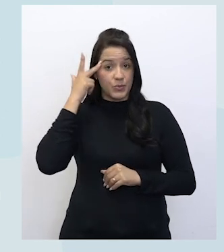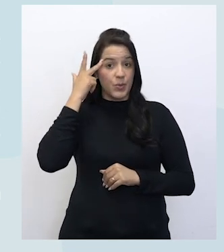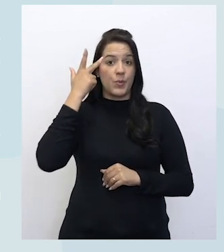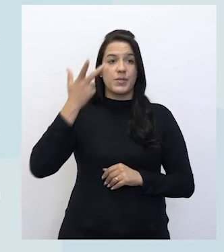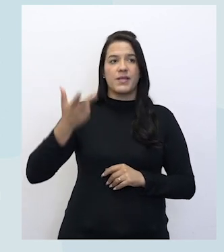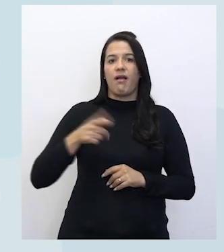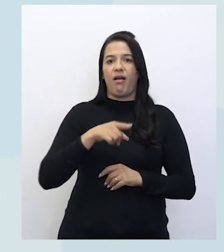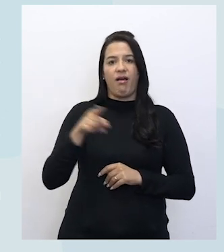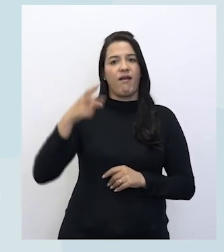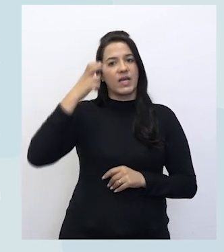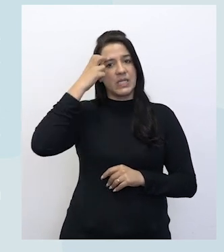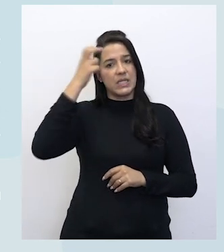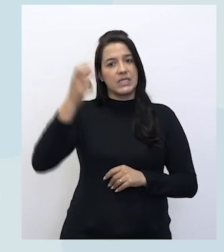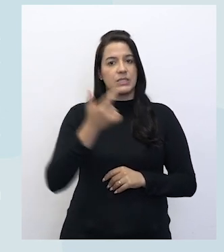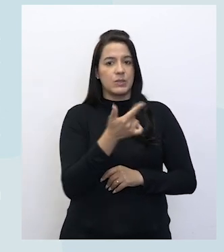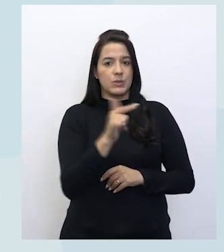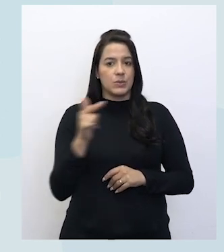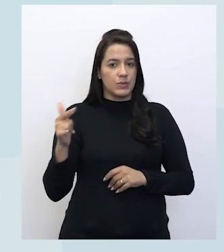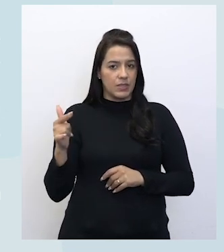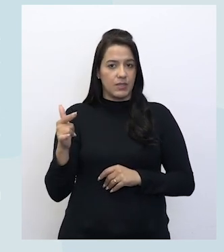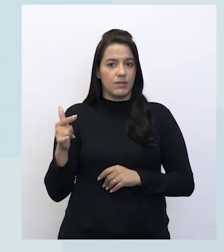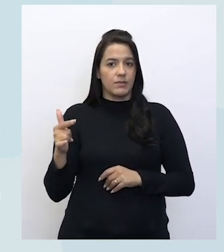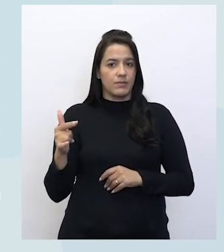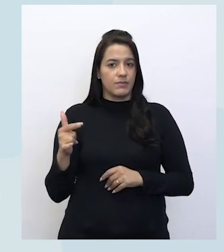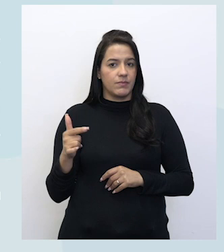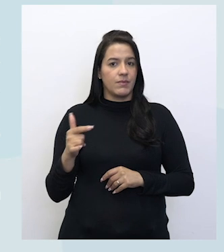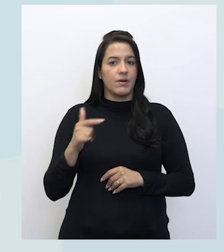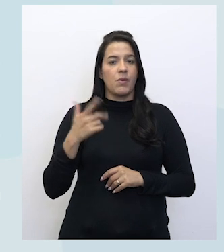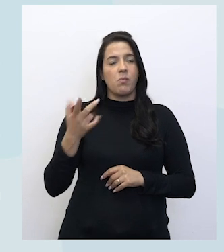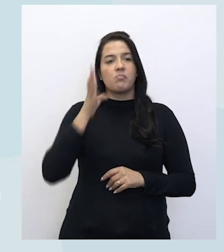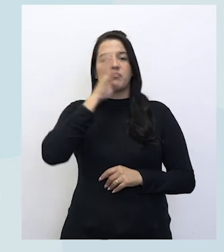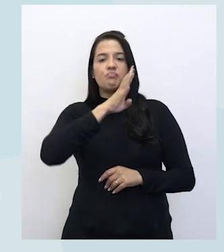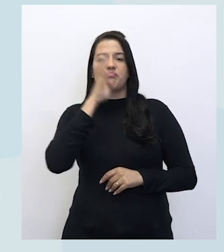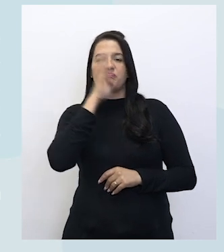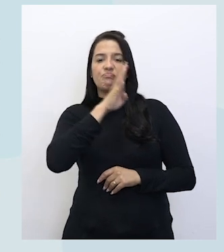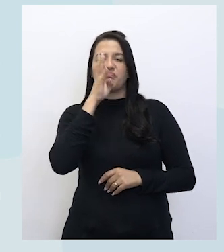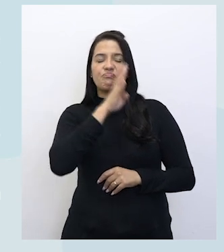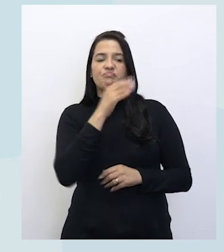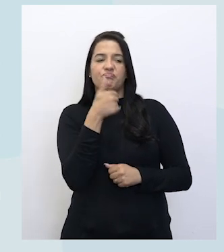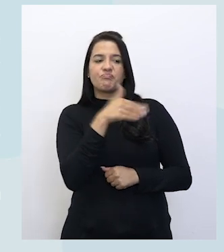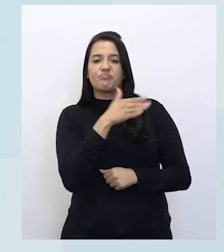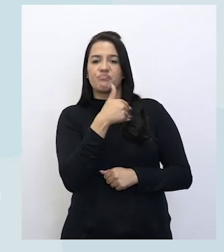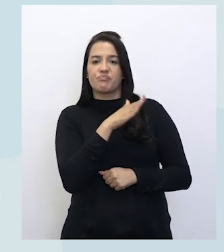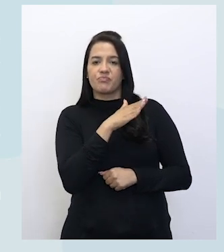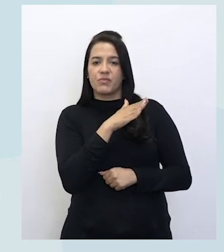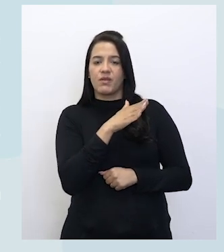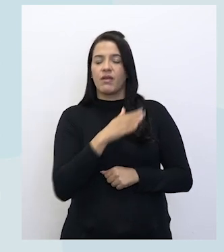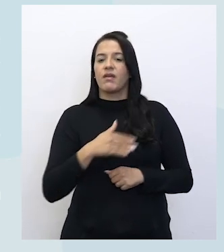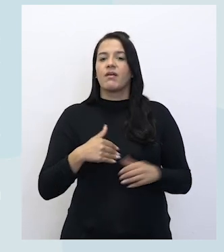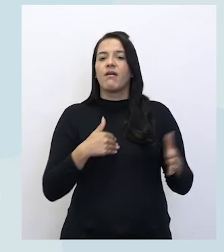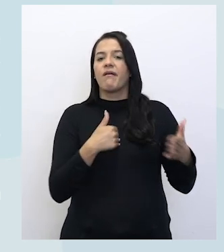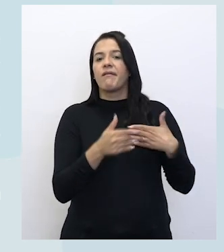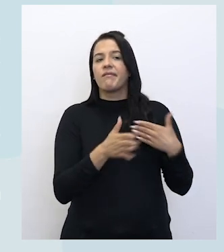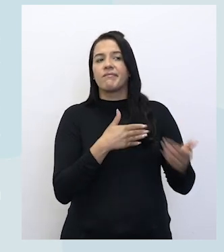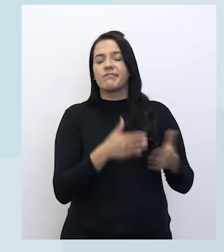gente utiliza essa palavra no sentido de ignorar, aquele que ignora, aquele que desconhece algo,